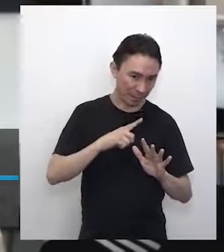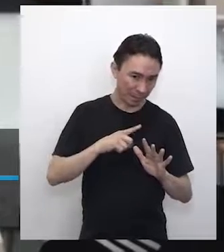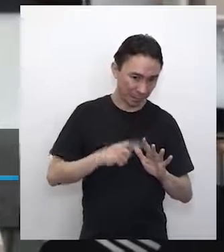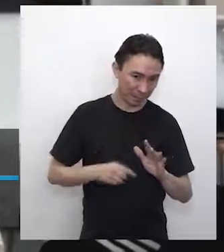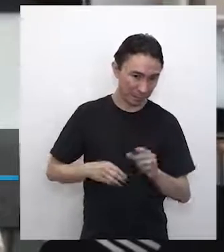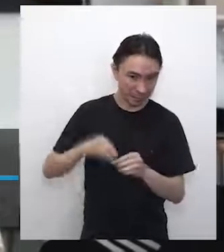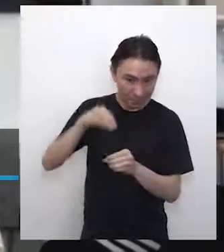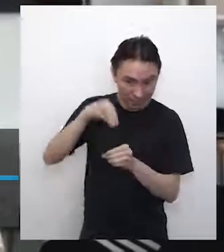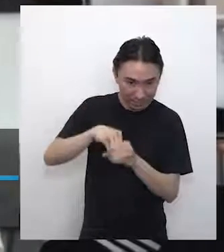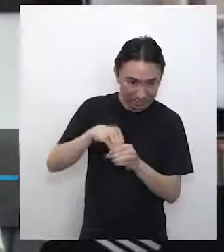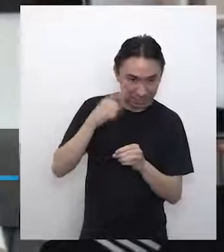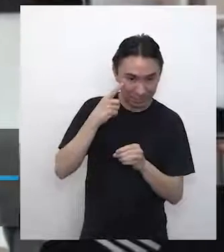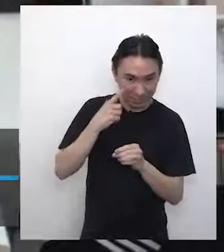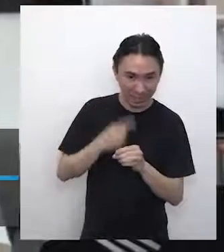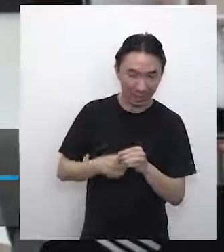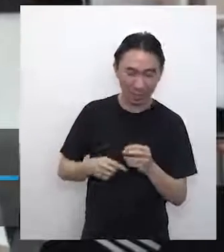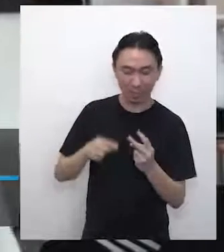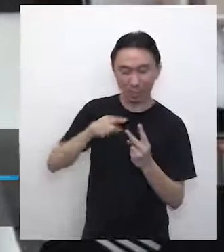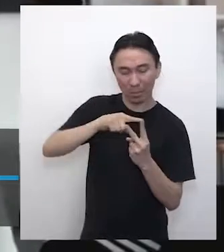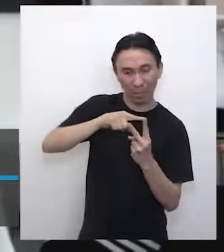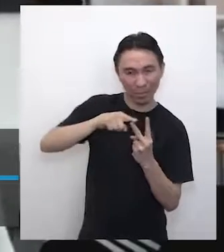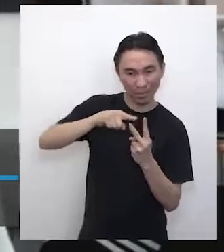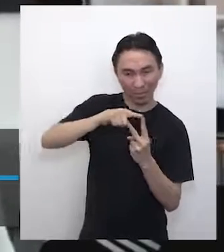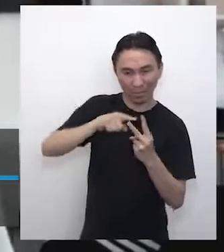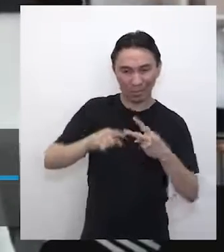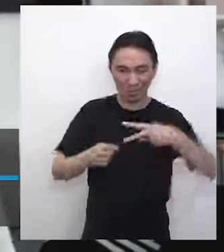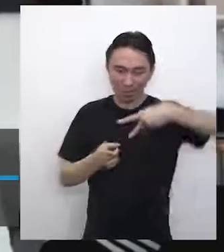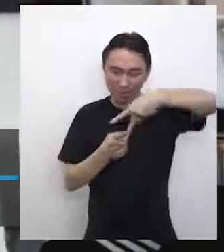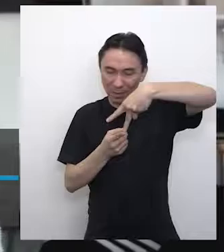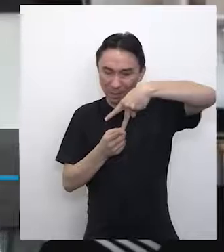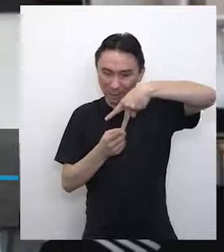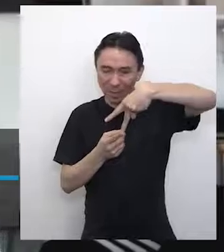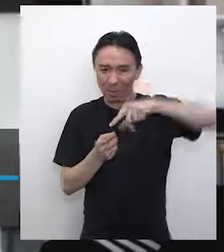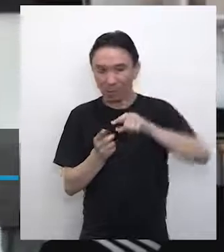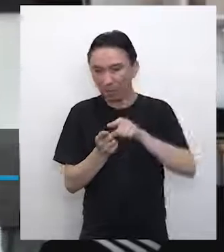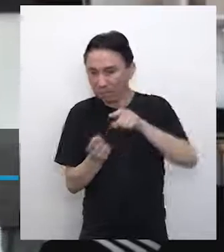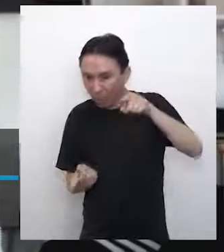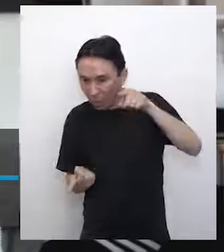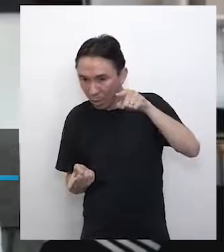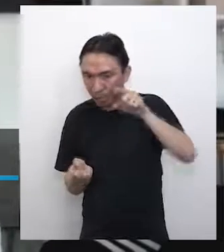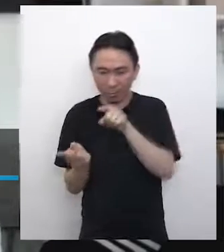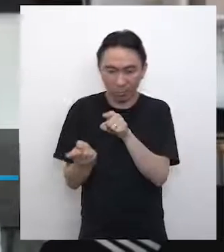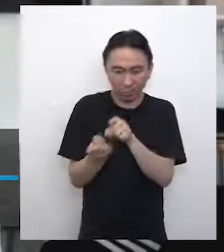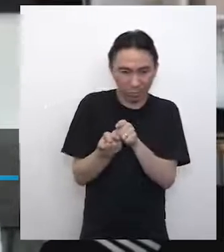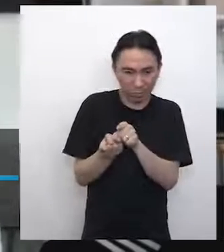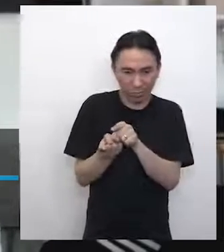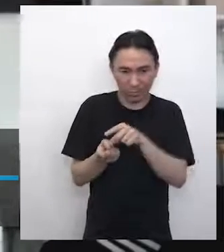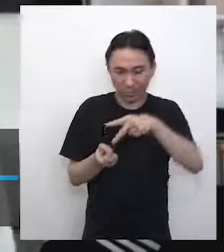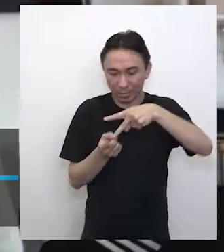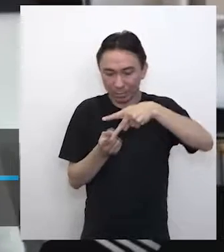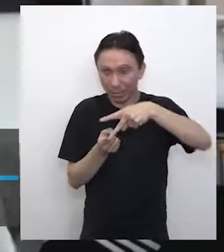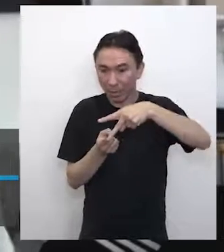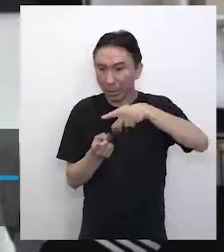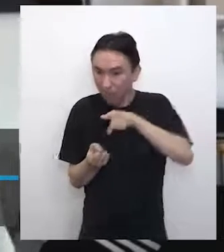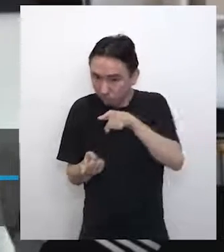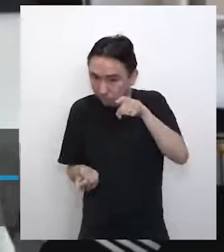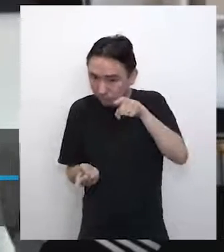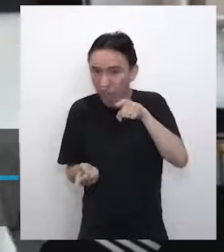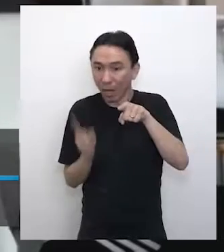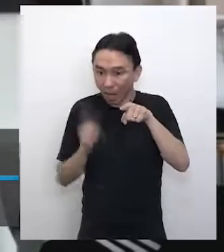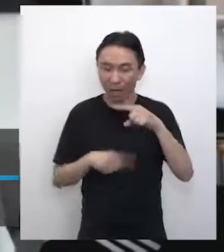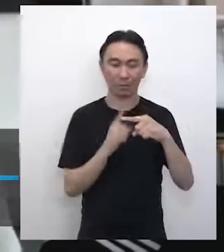tem sempre uma perninha que é mais compridinha e uma perninha que é mais curtinha. Né? Então, sempre o polo positivo é a perninha mais